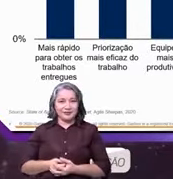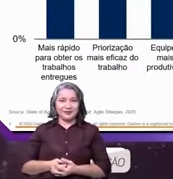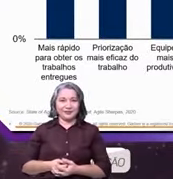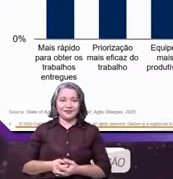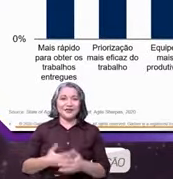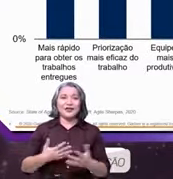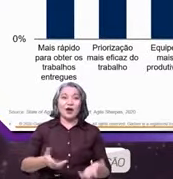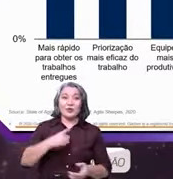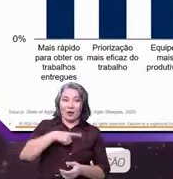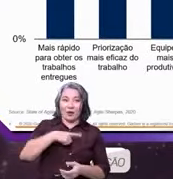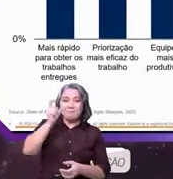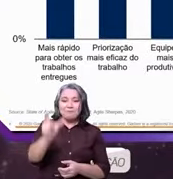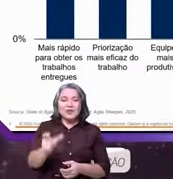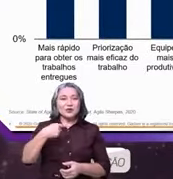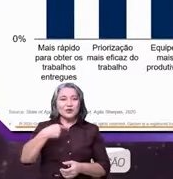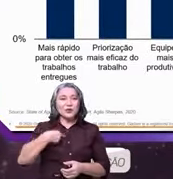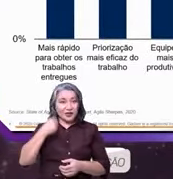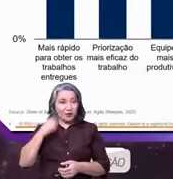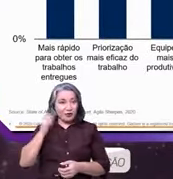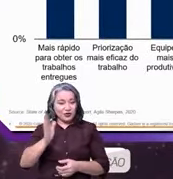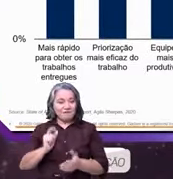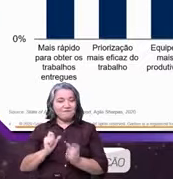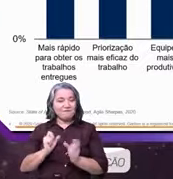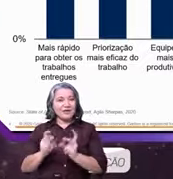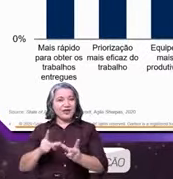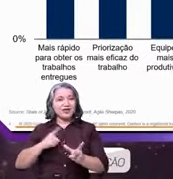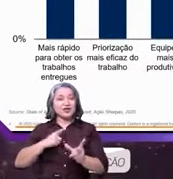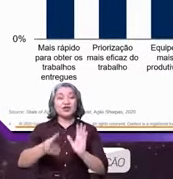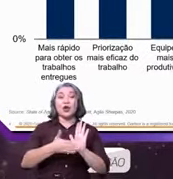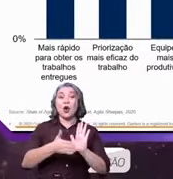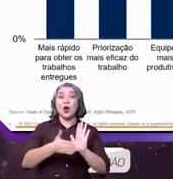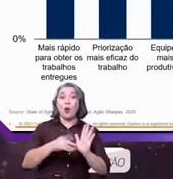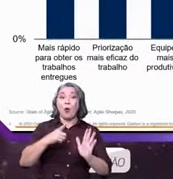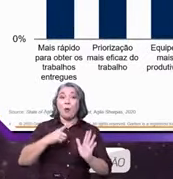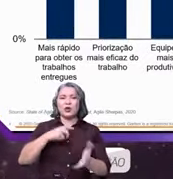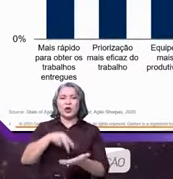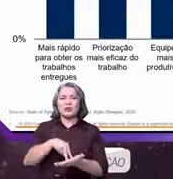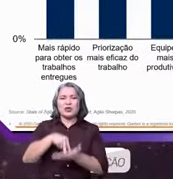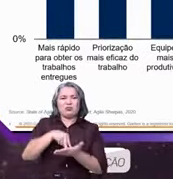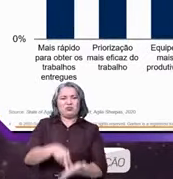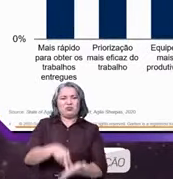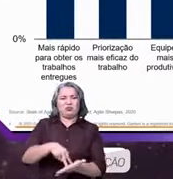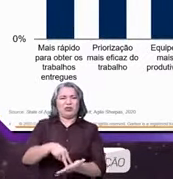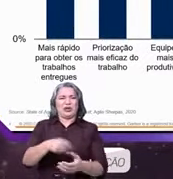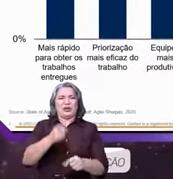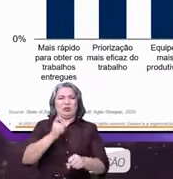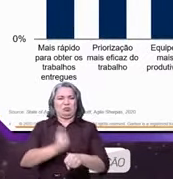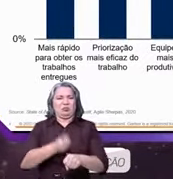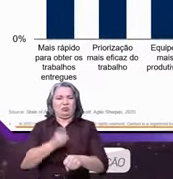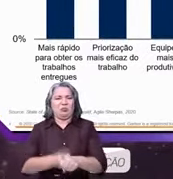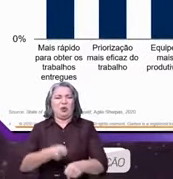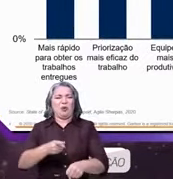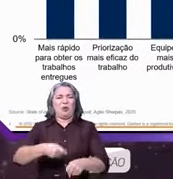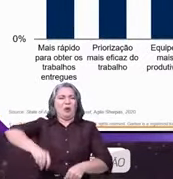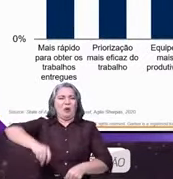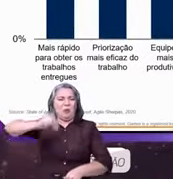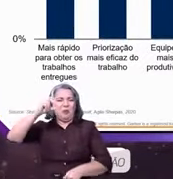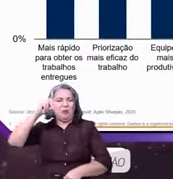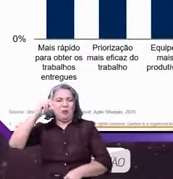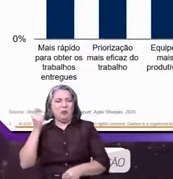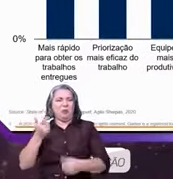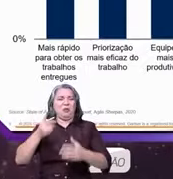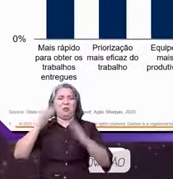E clientes que tinham um modelo mais rígido, um modelo muito alinhado